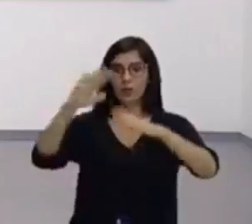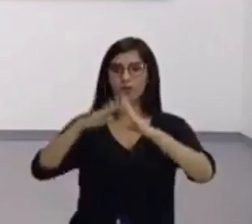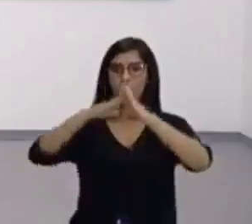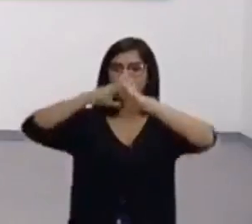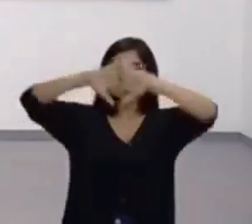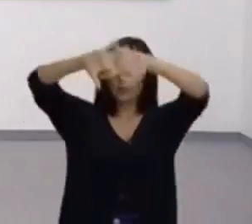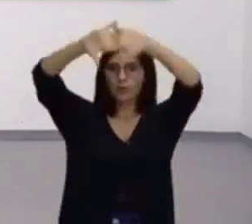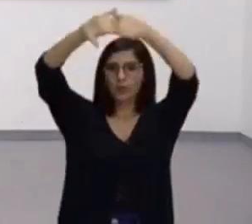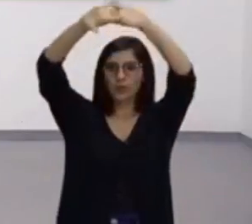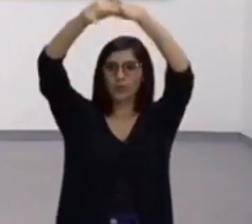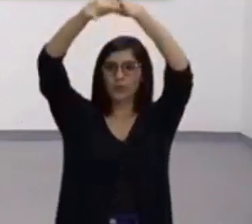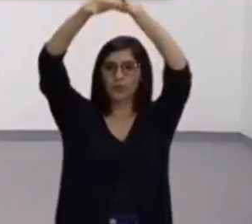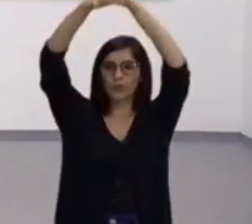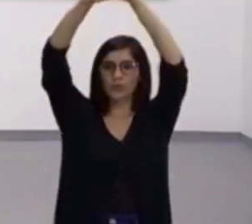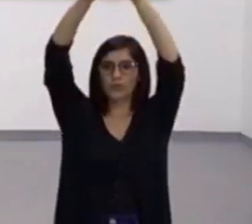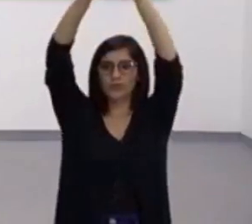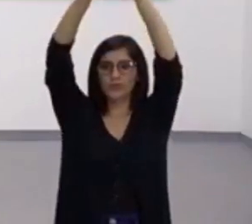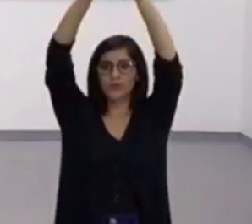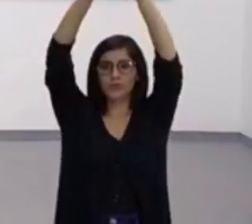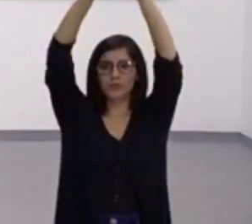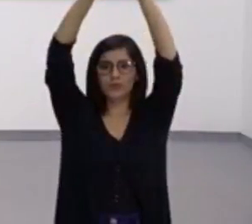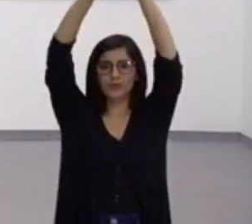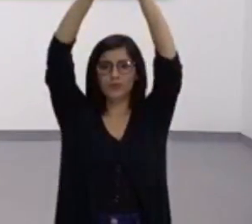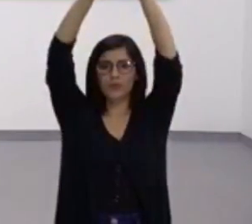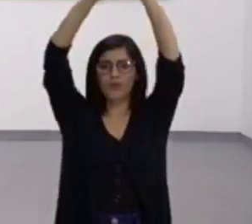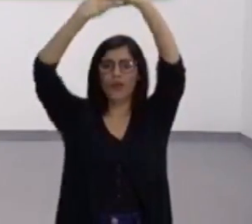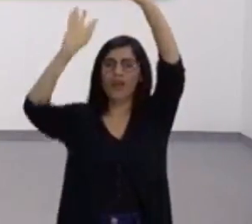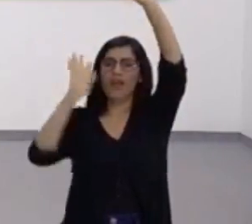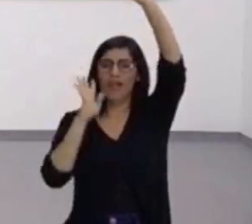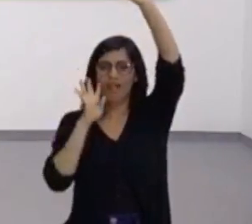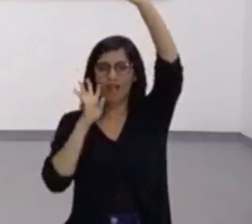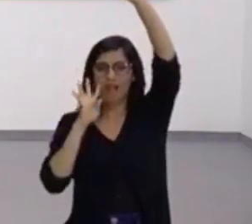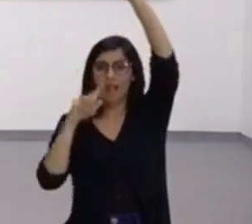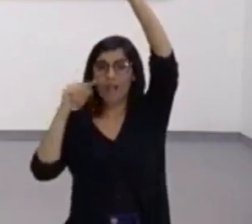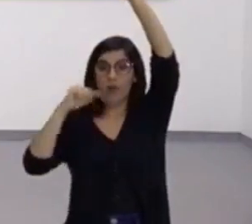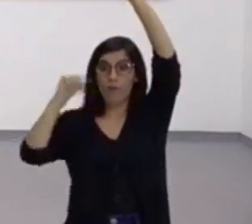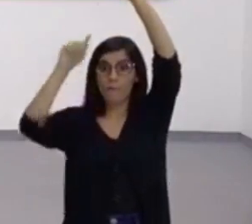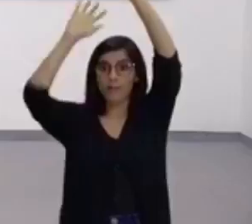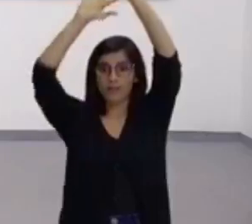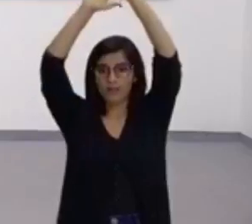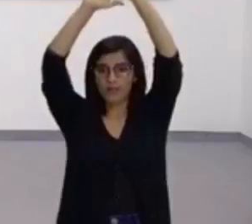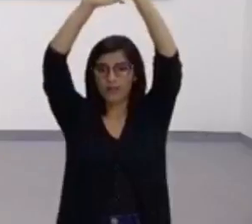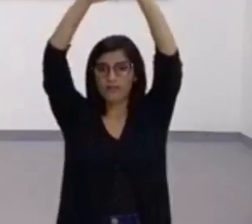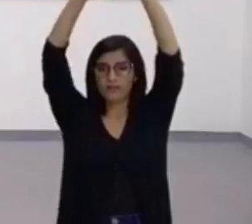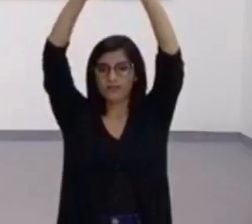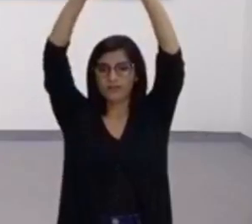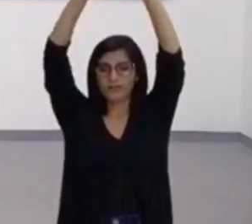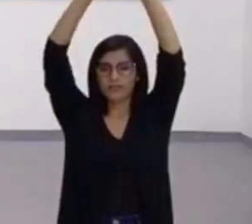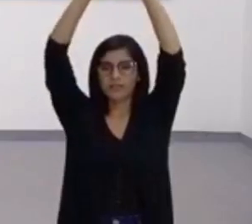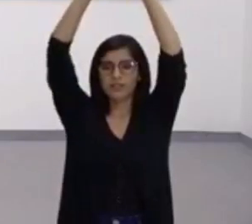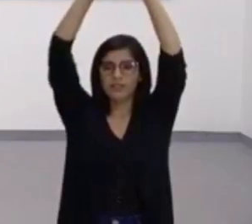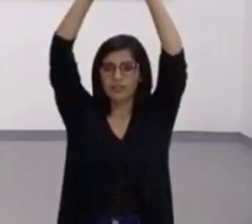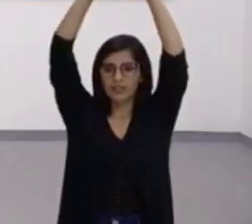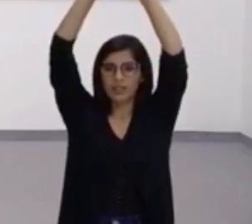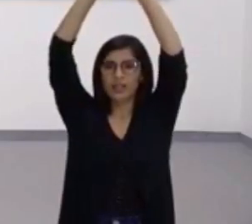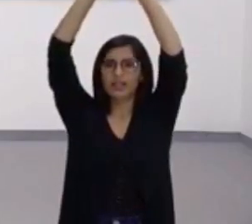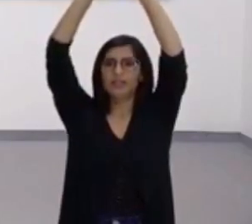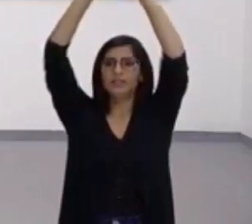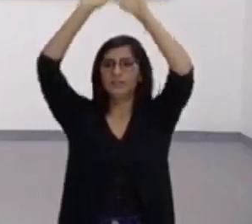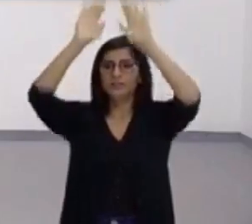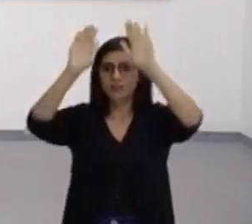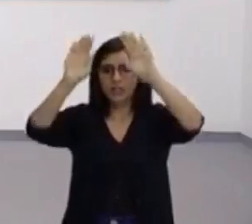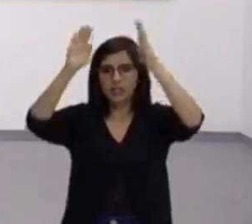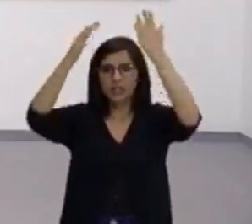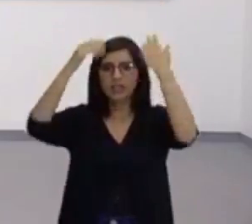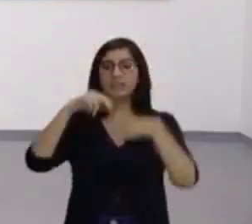Isso, legal. Eu vou ficar de lado, mas mantenha essa mesma posição aí. Se você está sentado, mantém. Se você está em pé, mantém. Olha